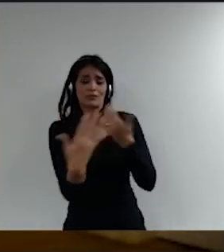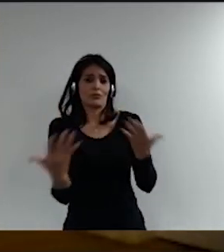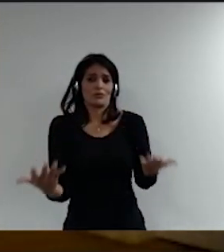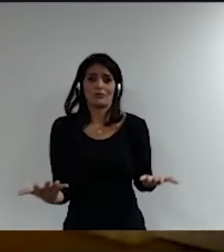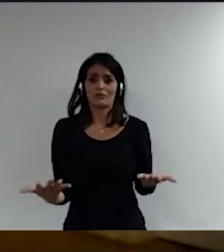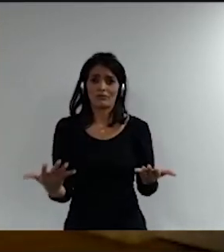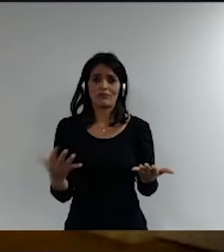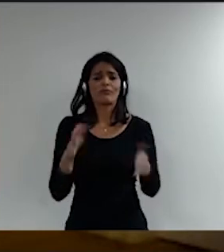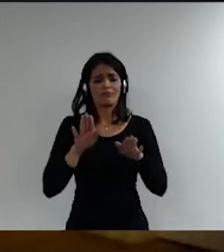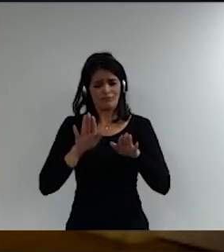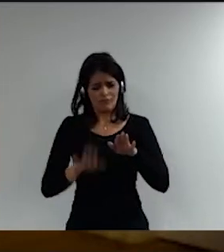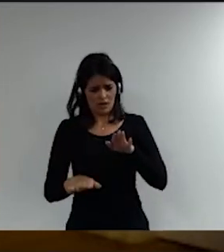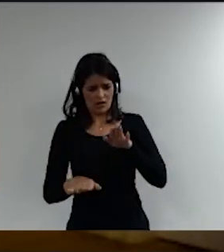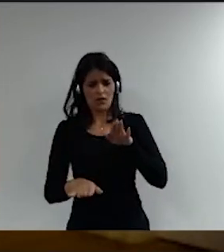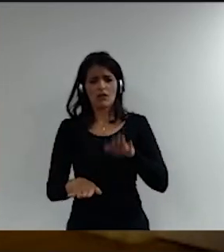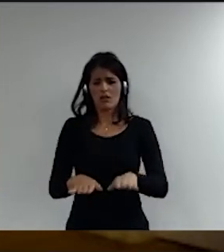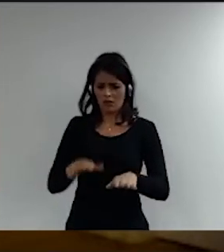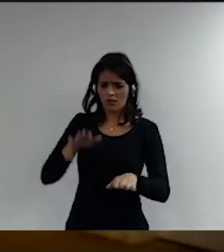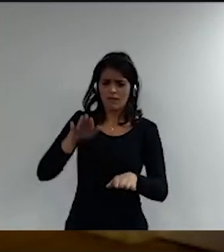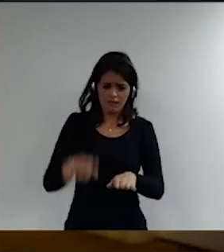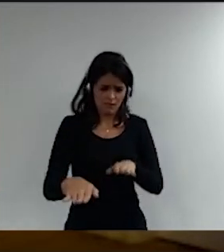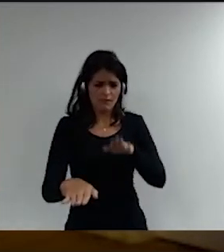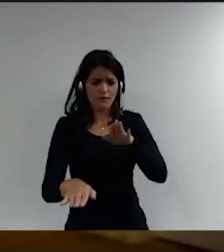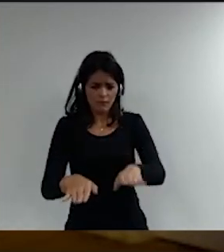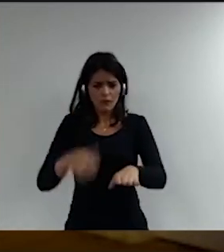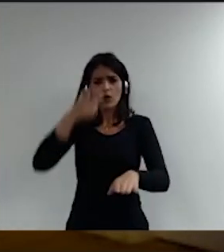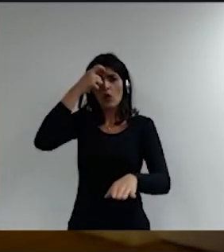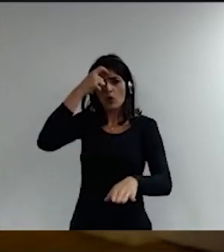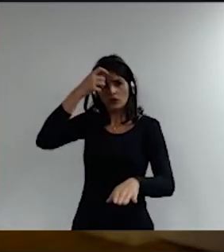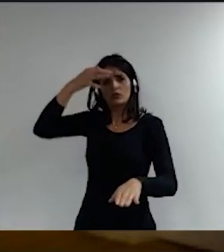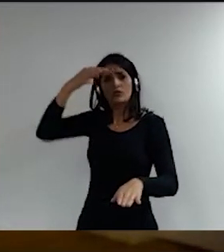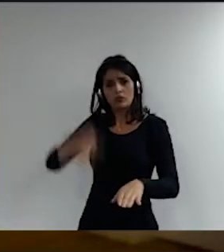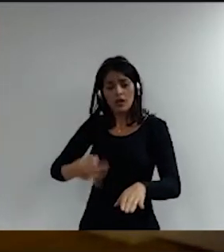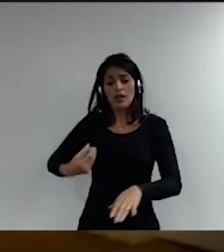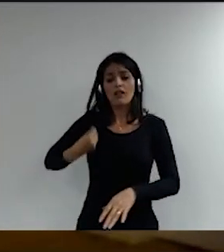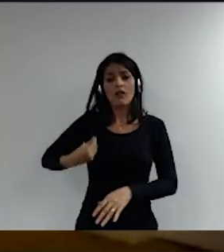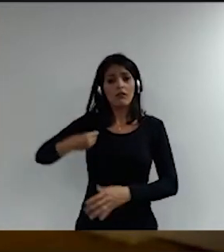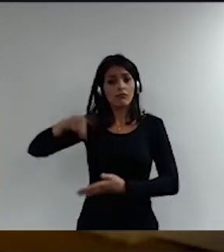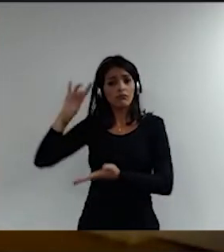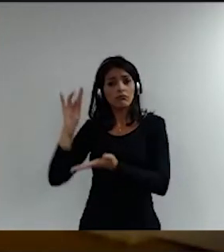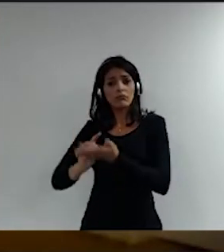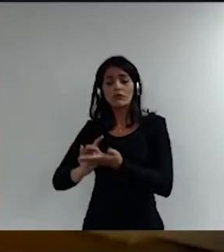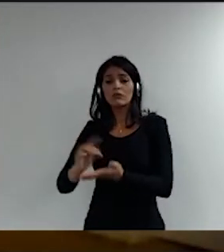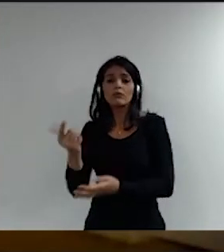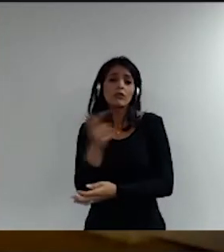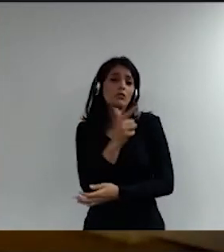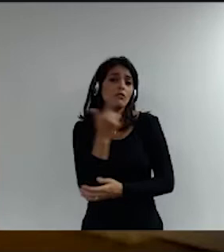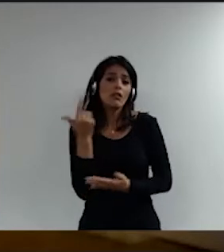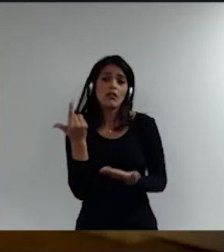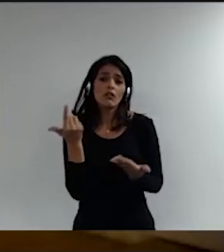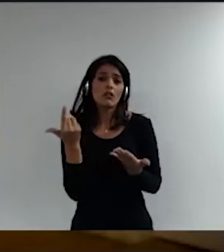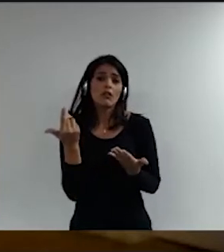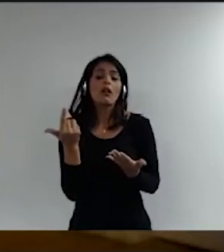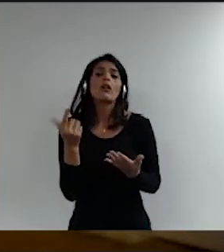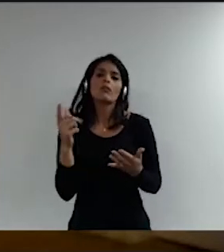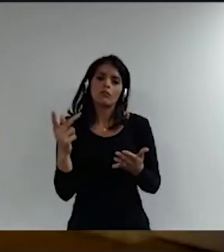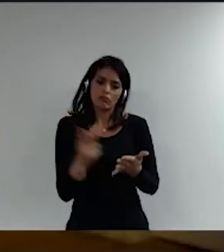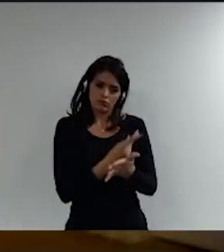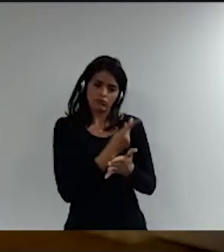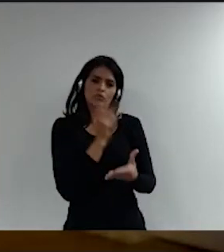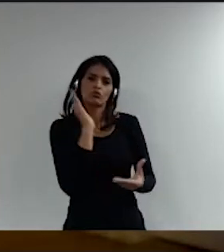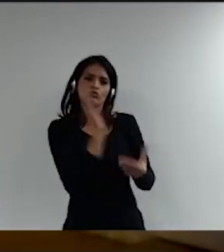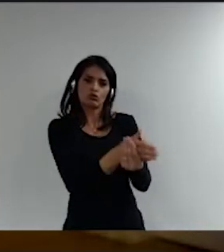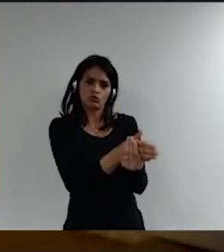Vamos pôr os pés no chão. Vamos colocar a nossa realidade. Não vamos ter sessão. Causas importantes